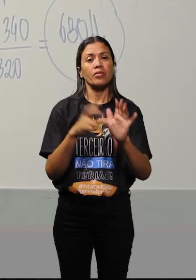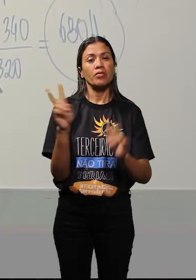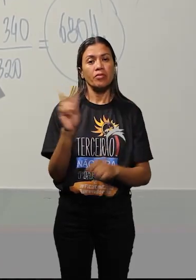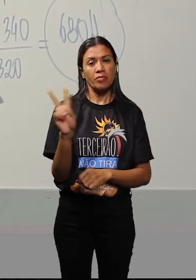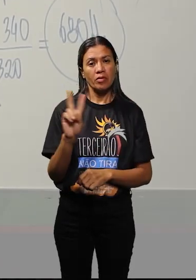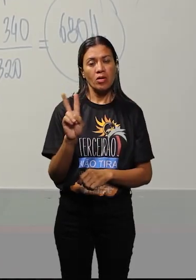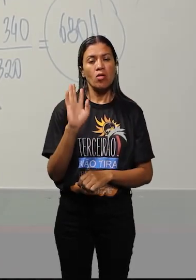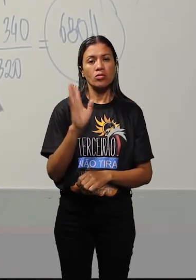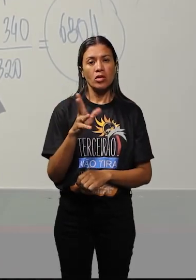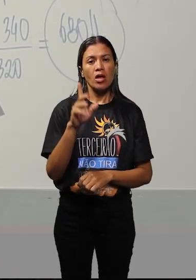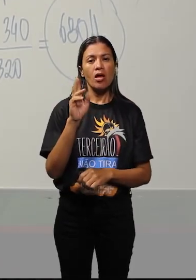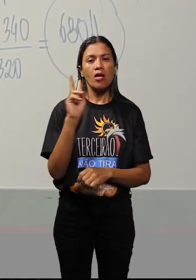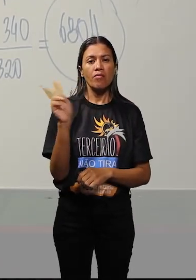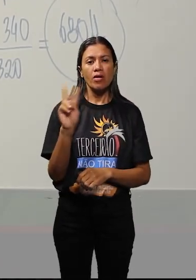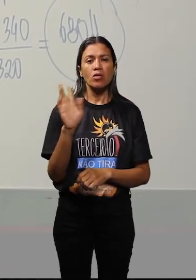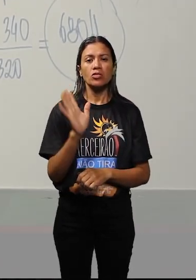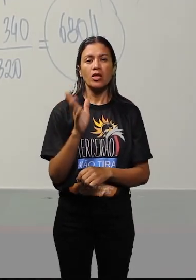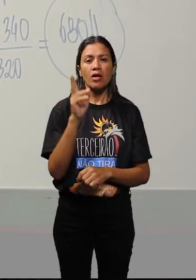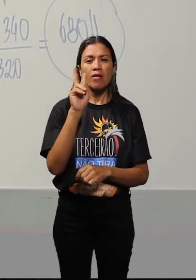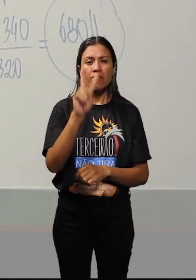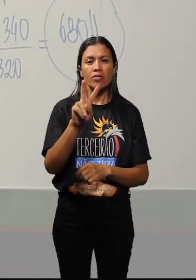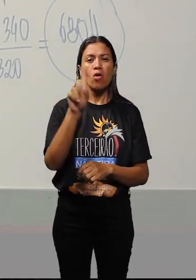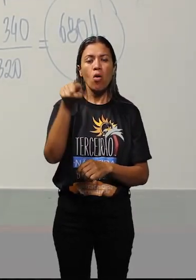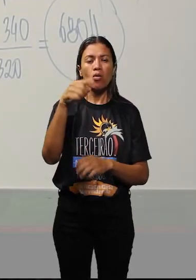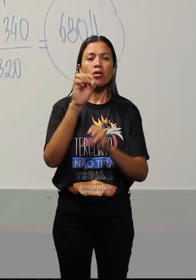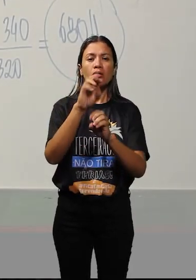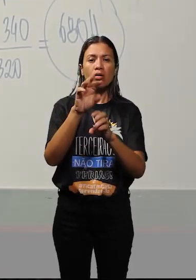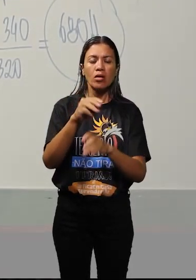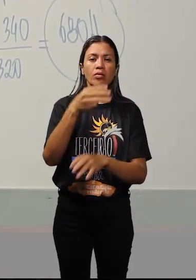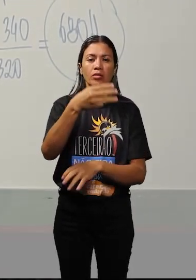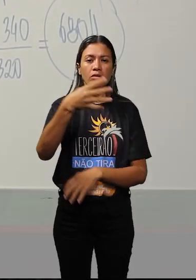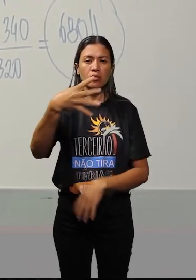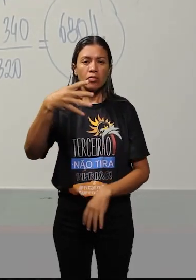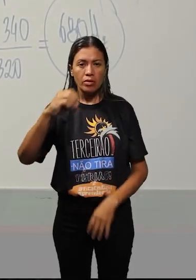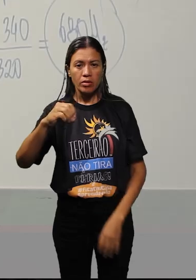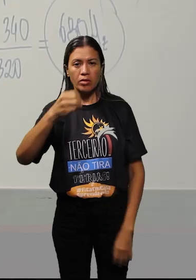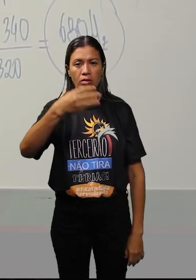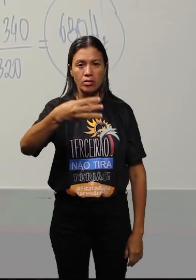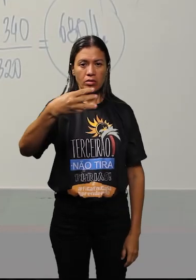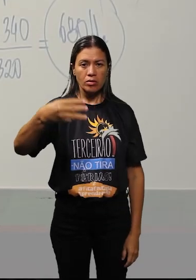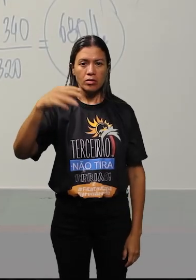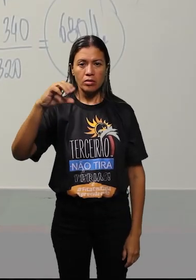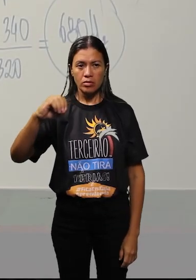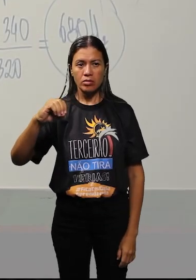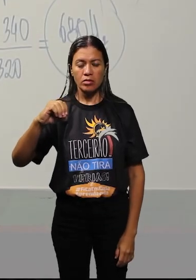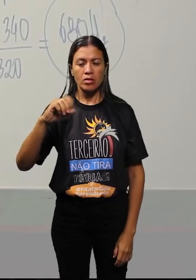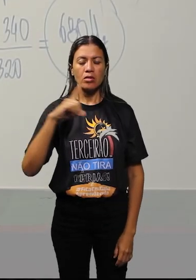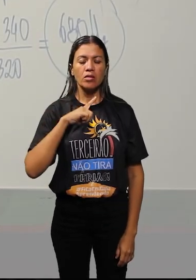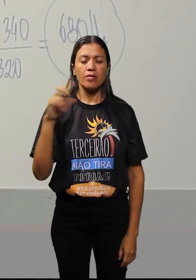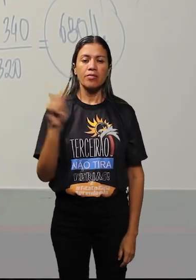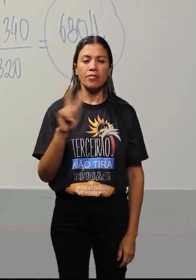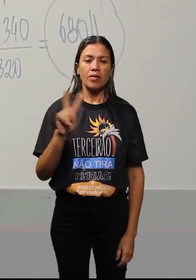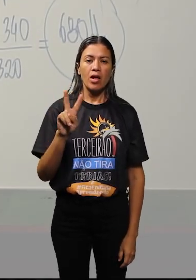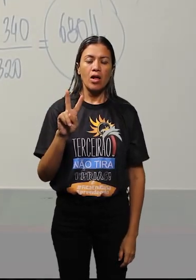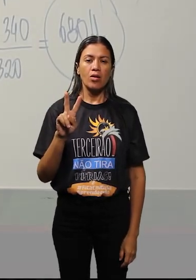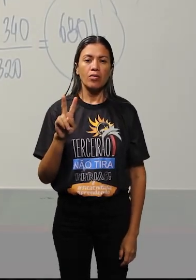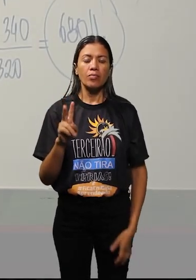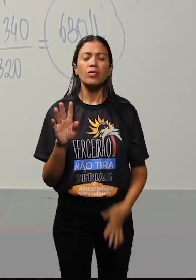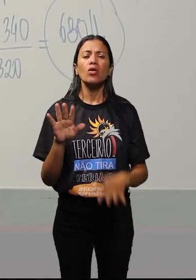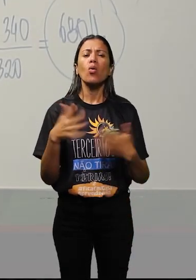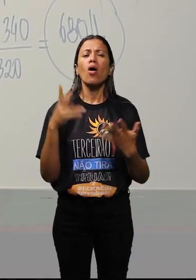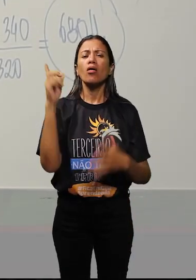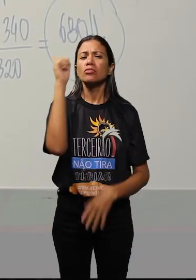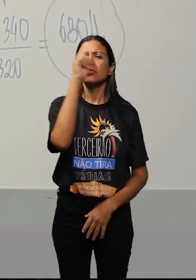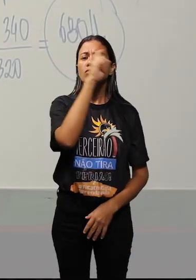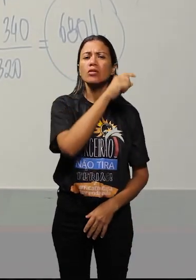que nós já vimos em outras aulas, né? Velocidade do som em 340, 330, geralmente vai aí para esses valores, beleza? Qual é a dificuldade